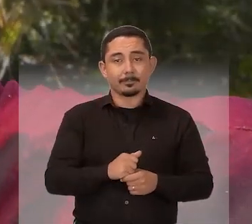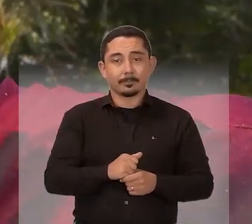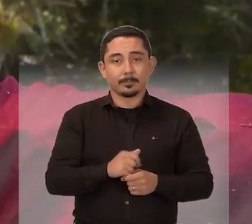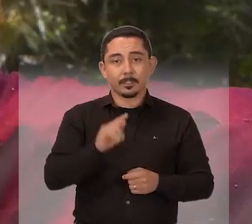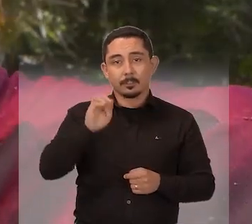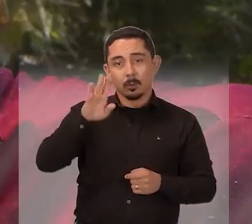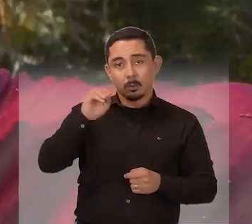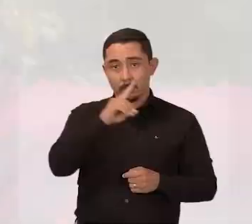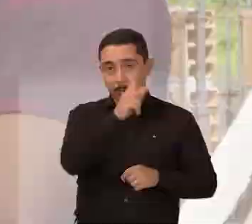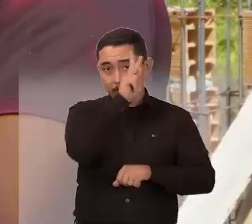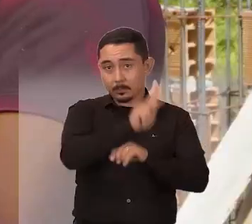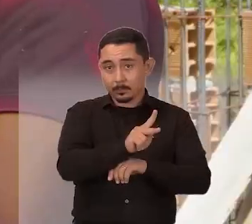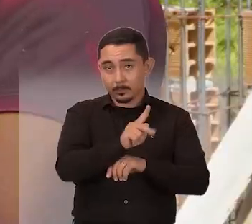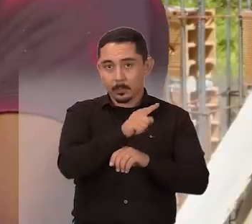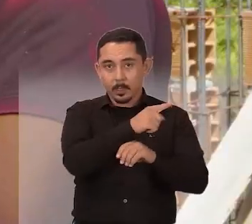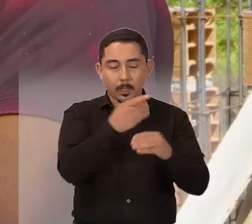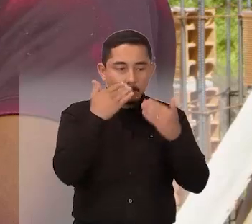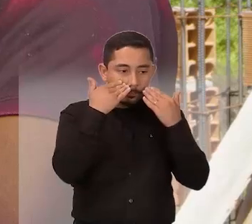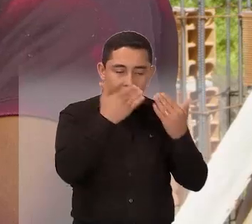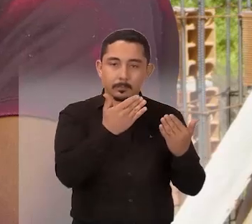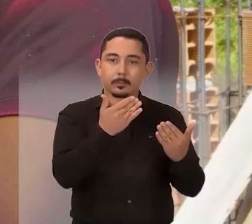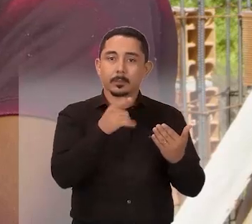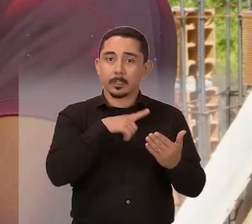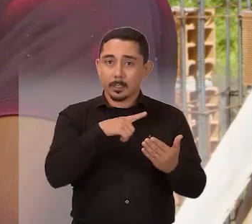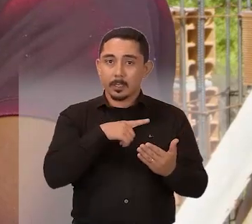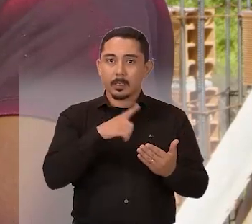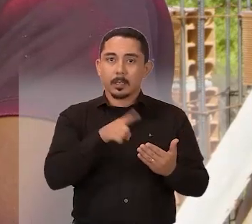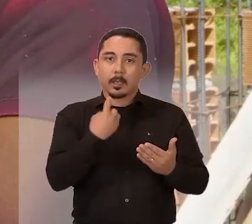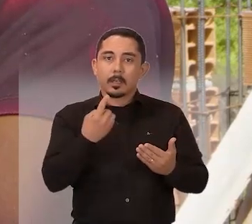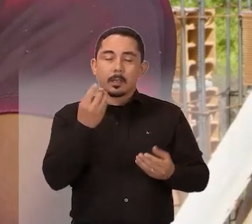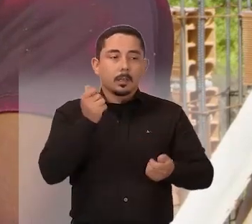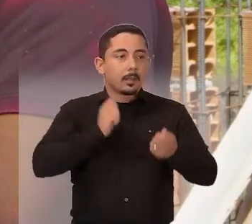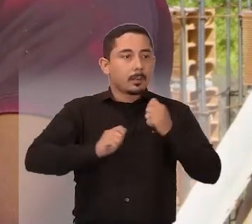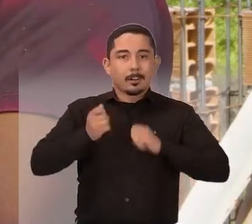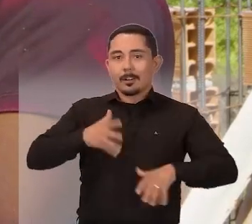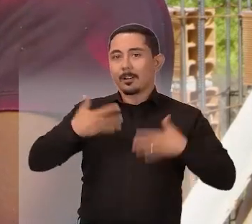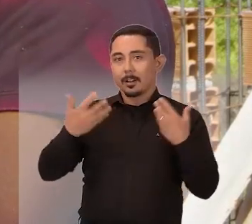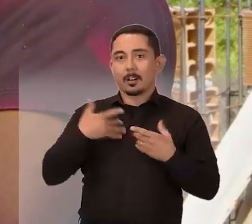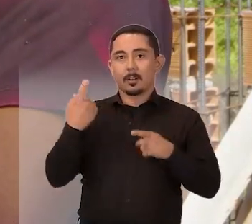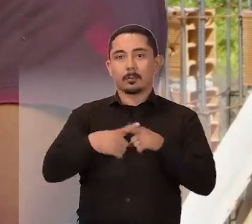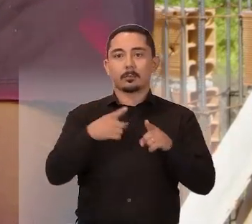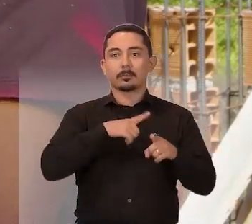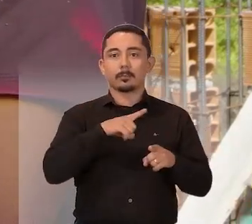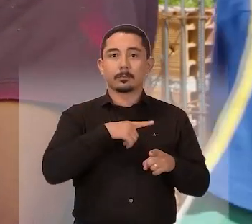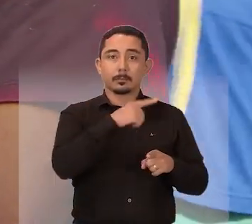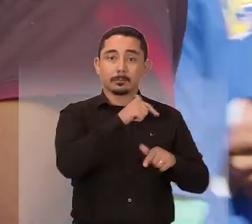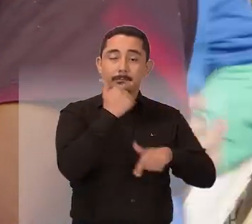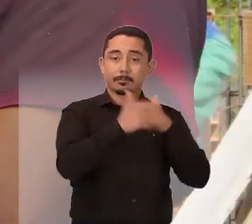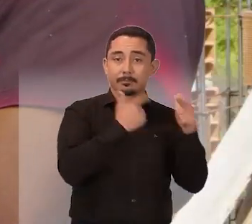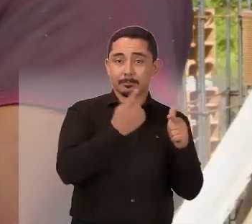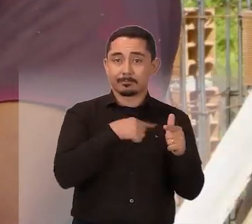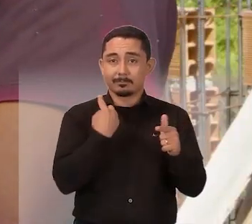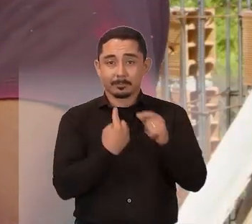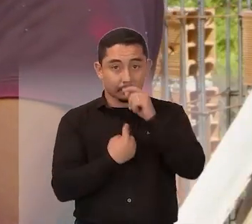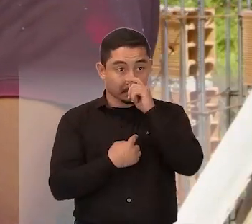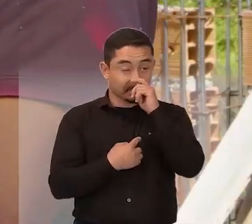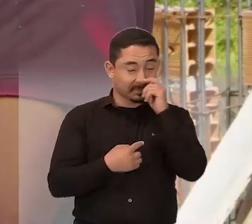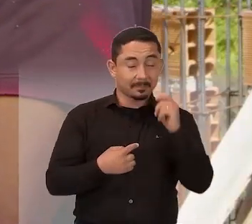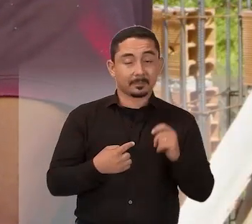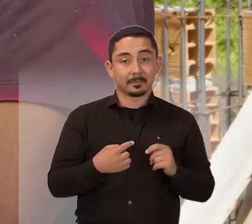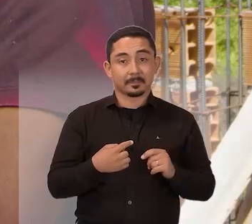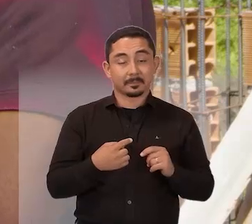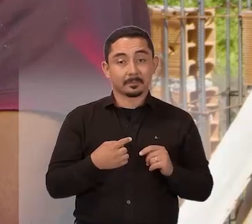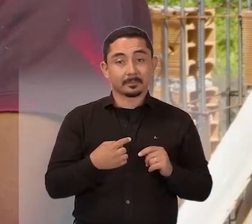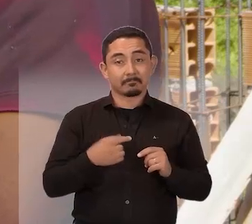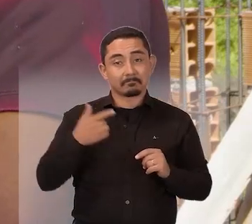é o presidente. Quando a gente recebeu essa proposta, a gente ficou já entusiasmado, por causa que, tipo assim, a gente trabalhar